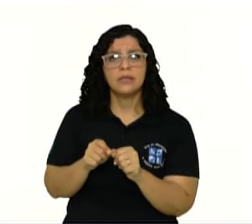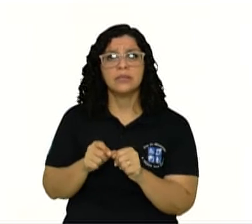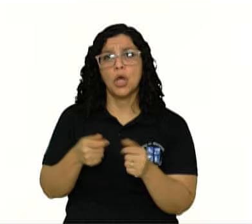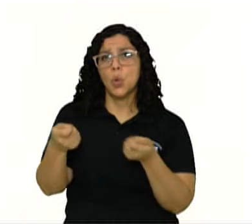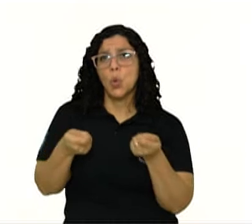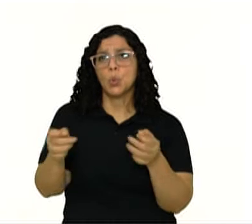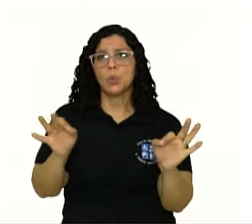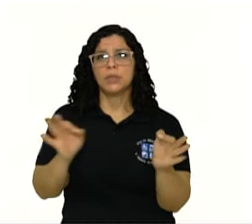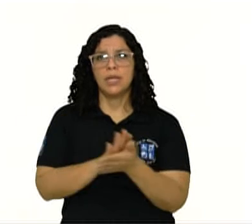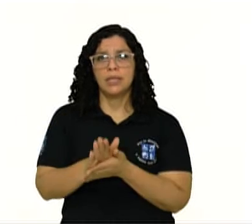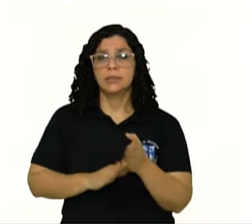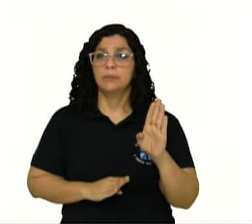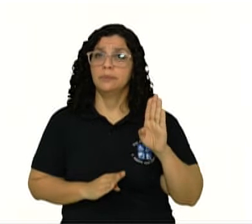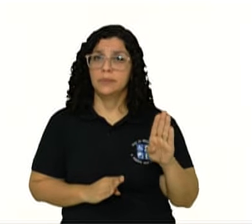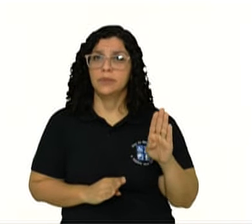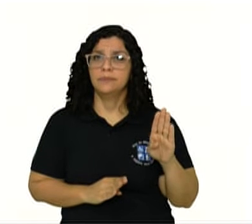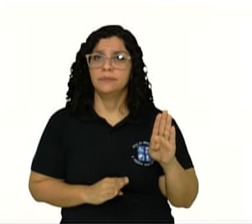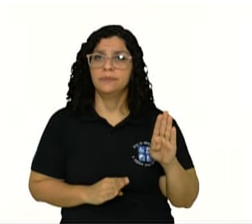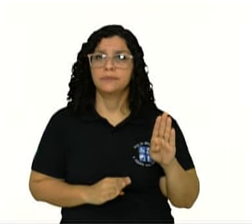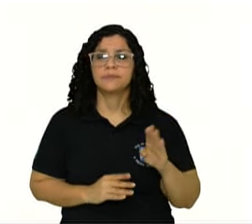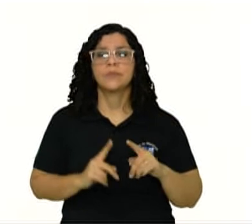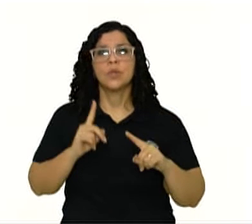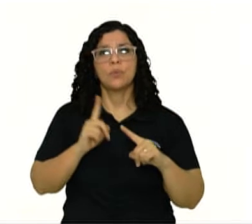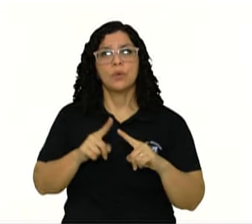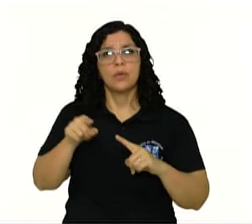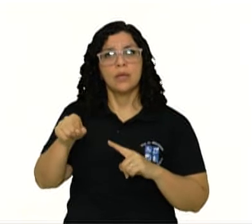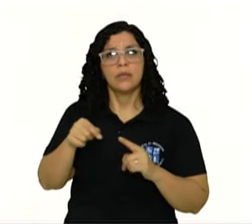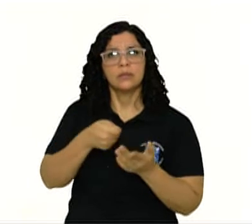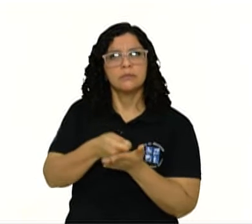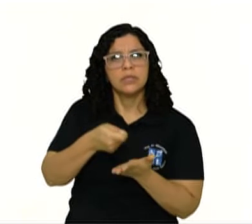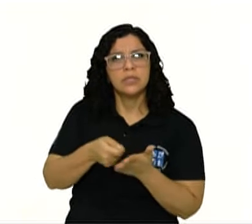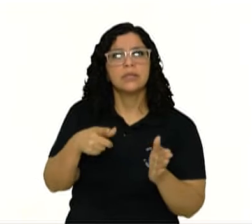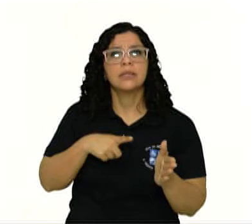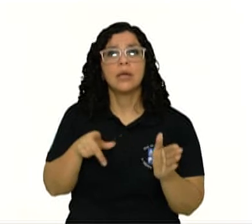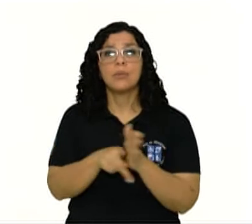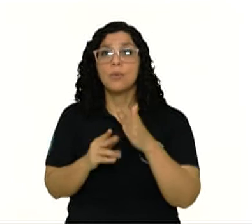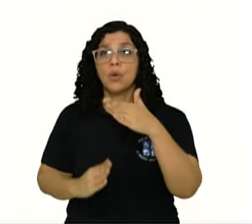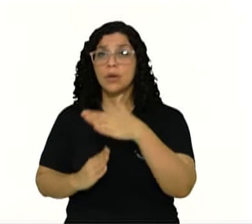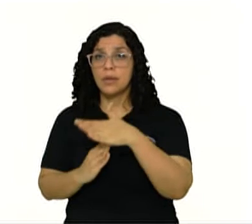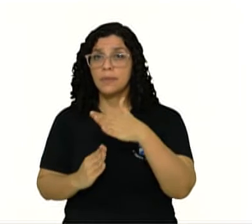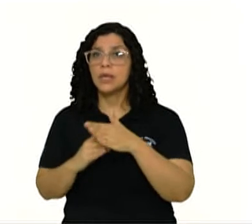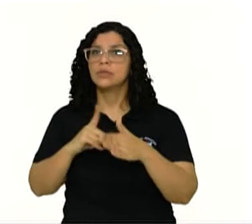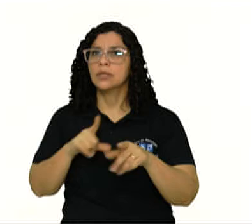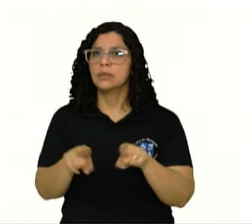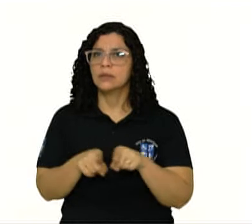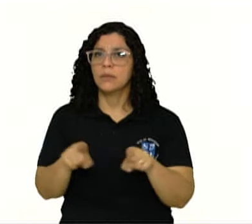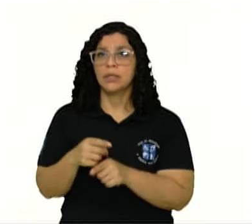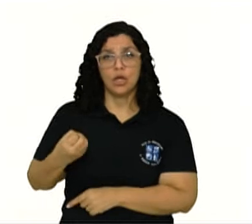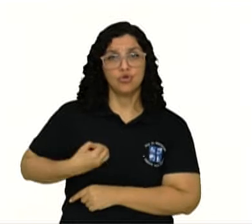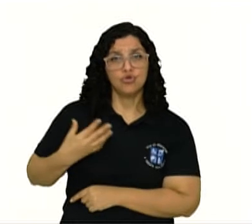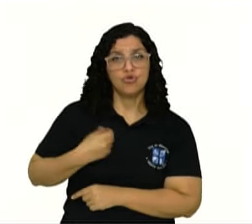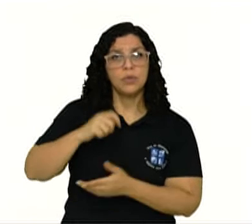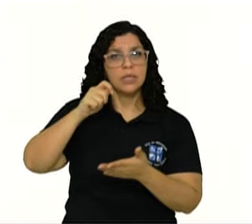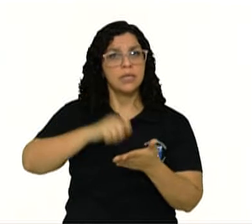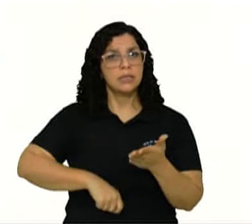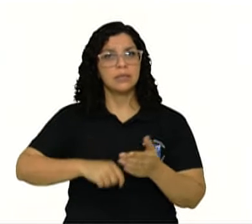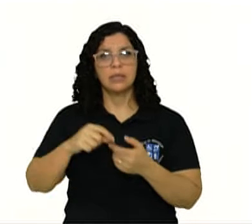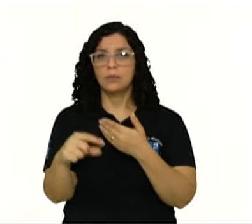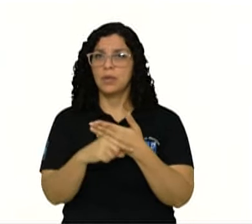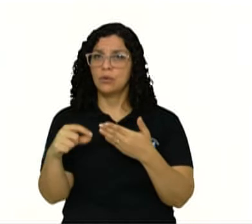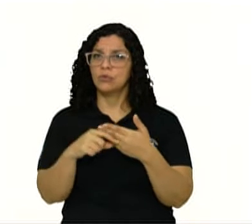descontrolada. Alternativa B. Porque ela compõe uma edição limitada, numerada e assinada pelo